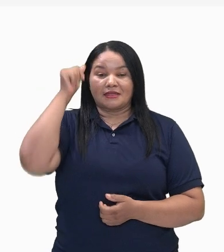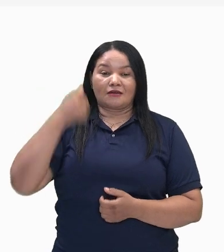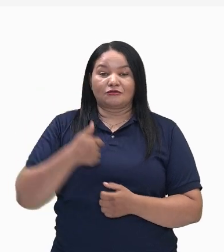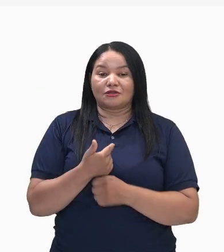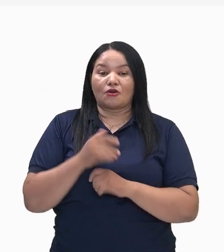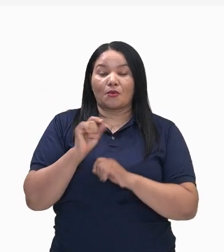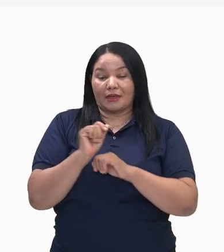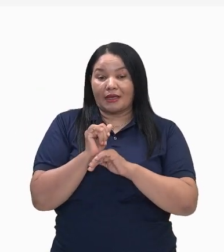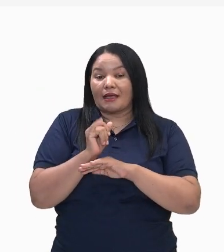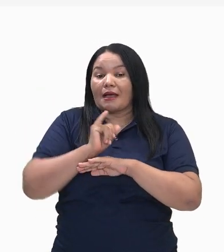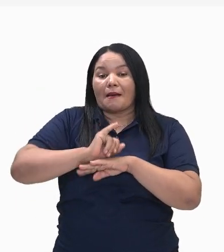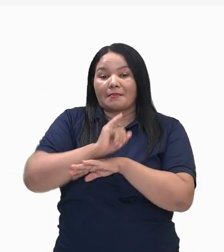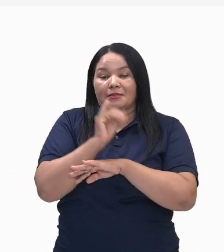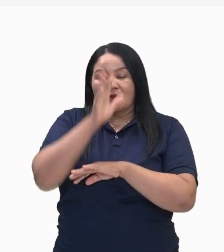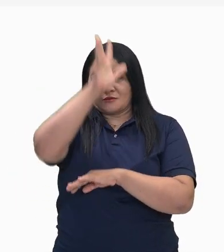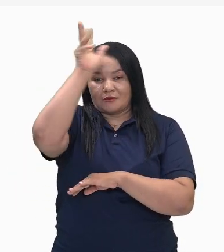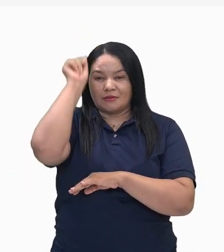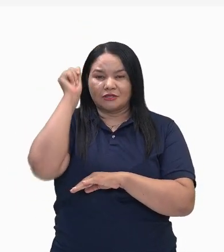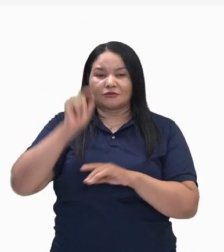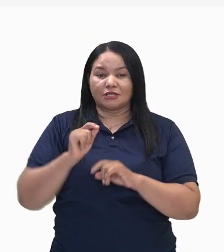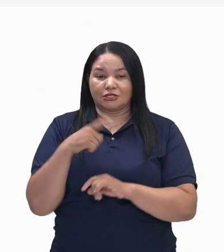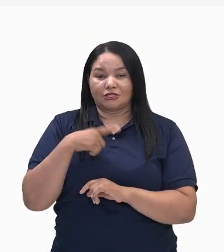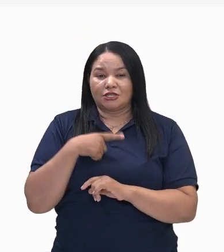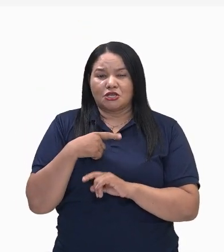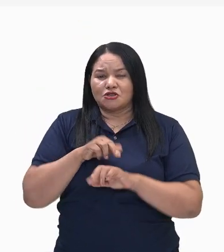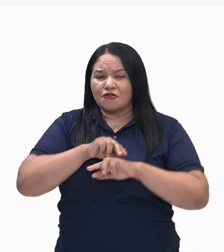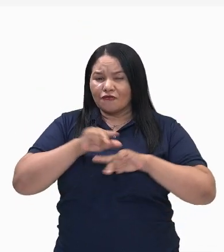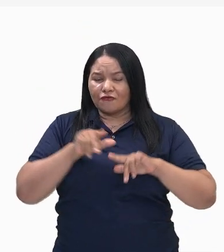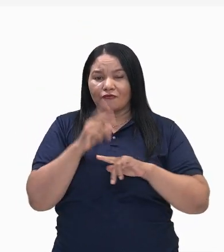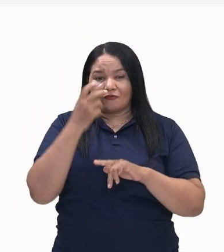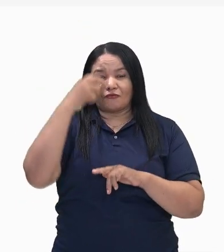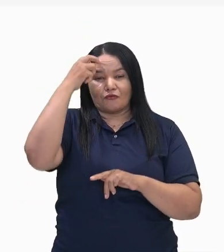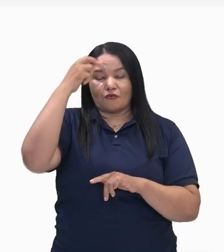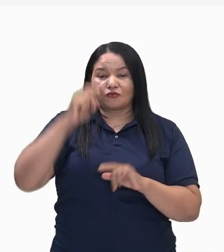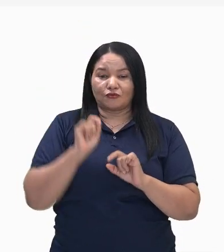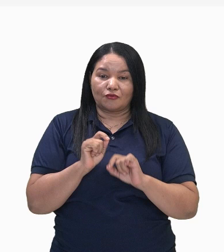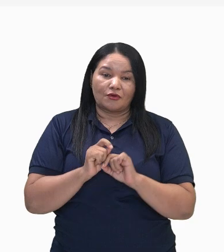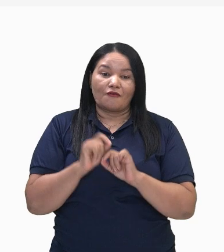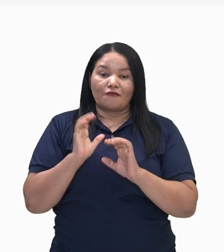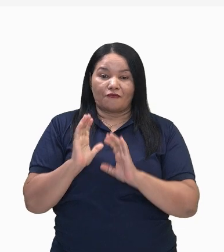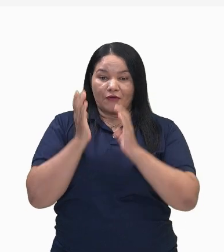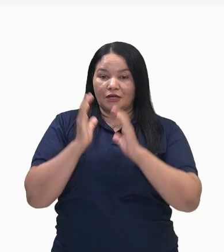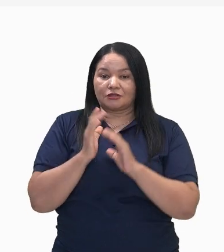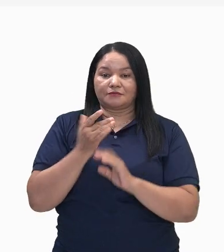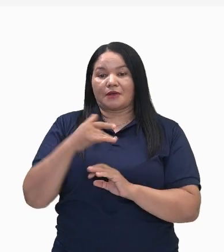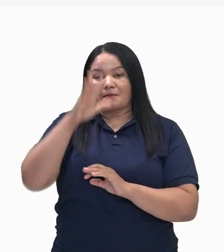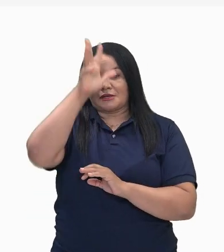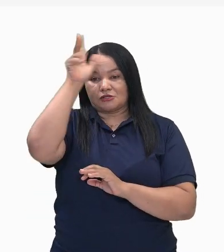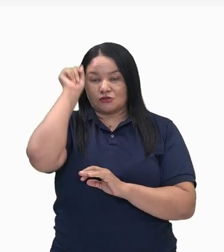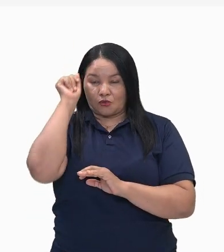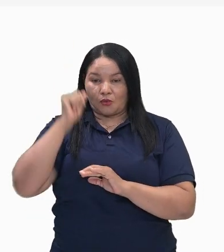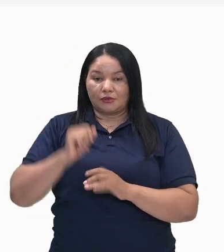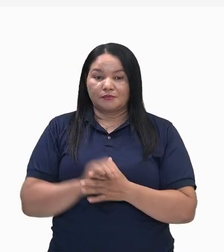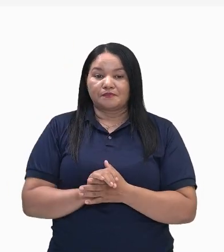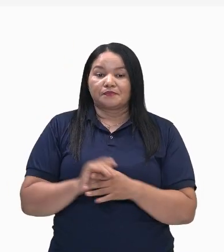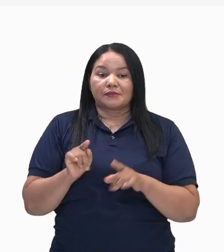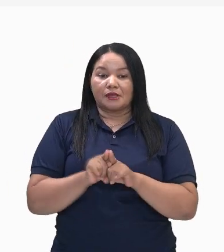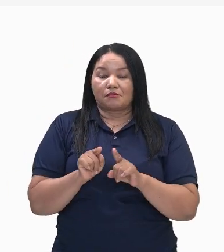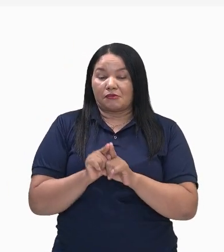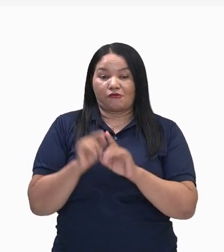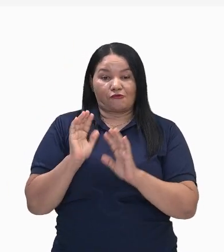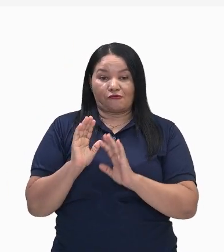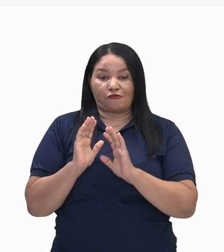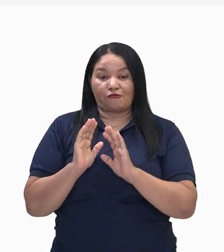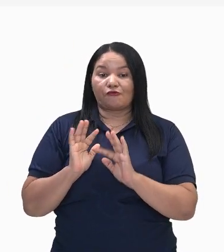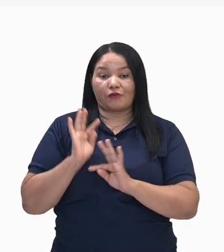rico, pois cedia alguns dos principais festivais da região, como Amazonas Green Jazz Festival, Festival